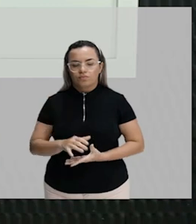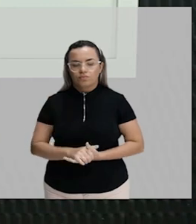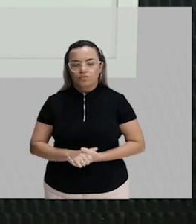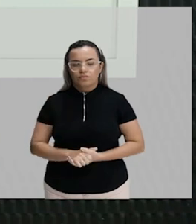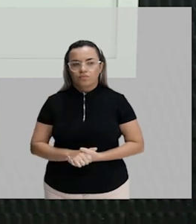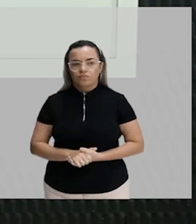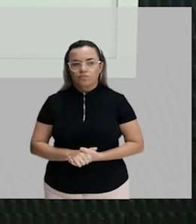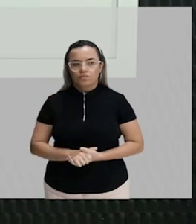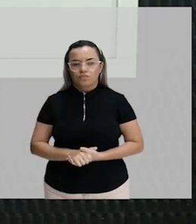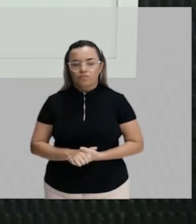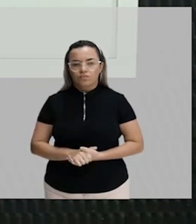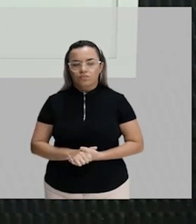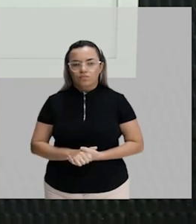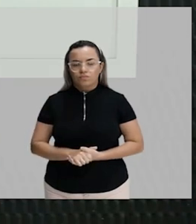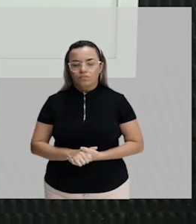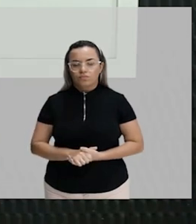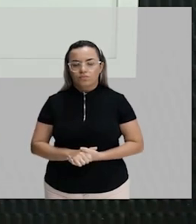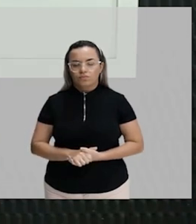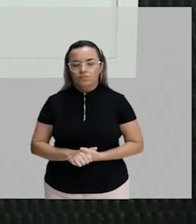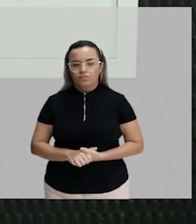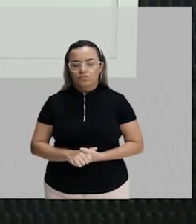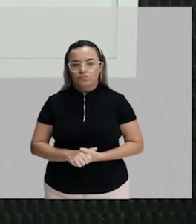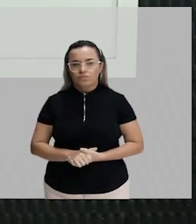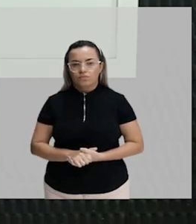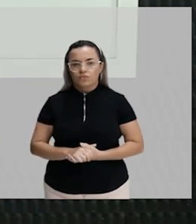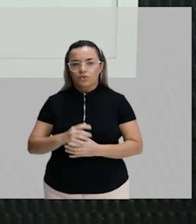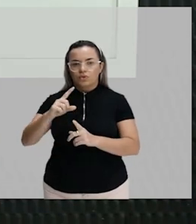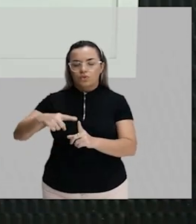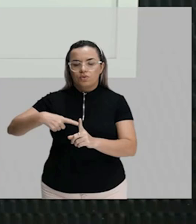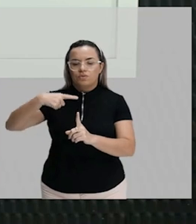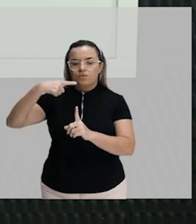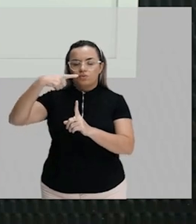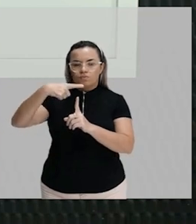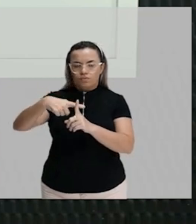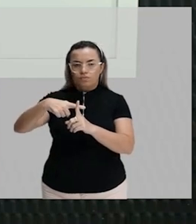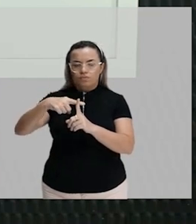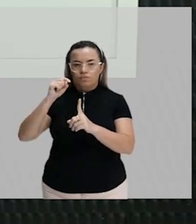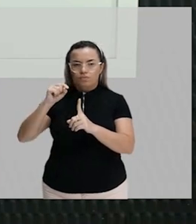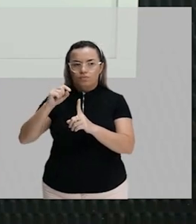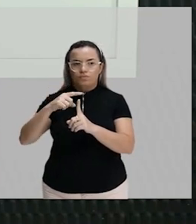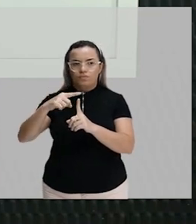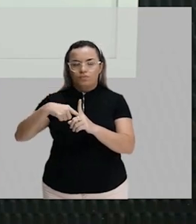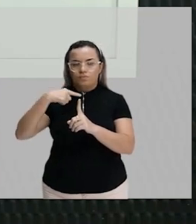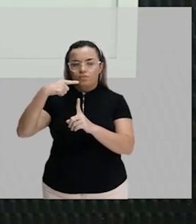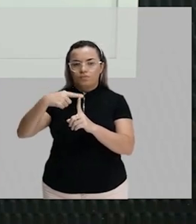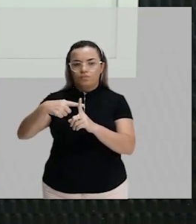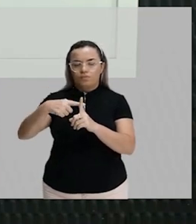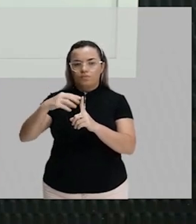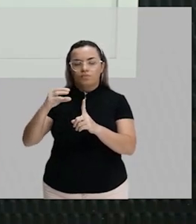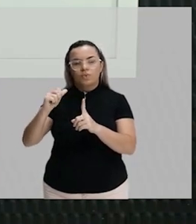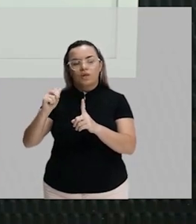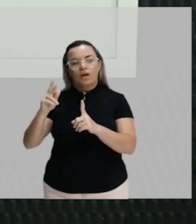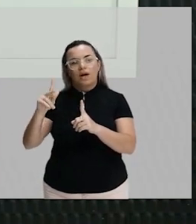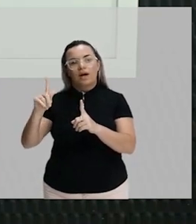certo quando trata-se de uma carga positiva não é nós vamos ter o seguinte na carga positiva foi